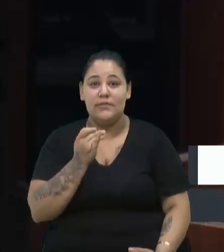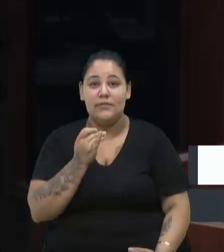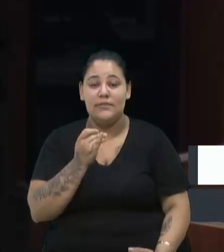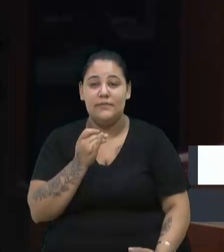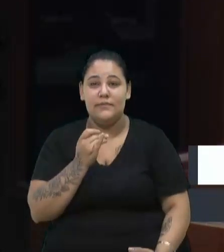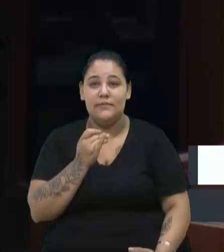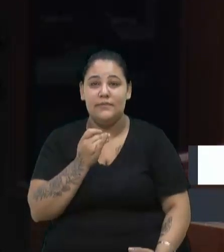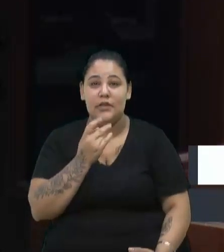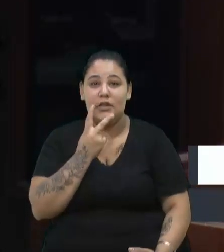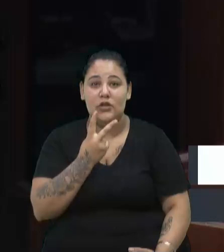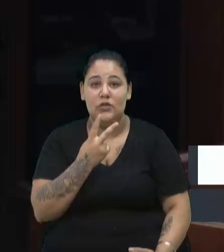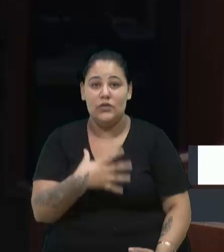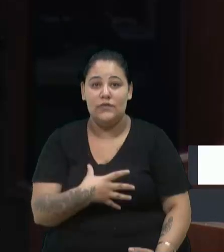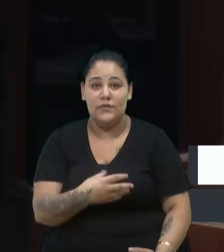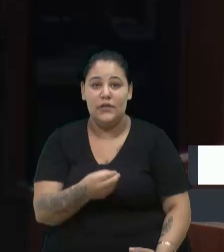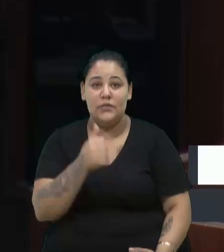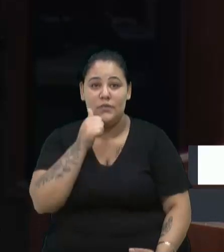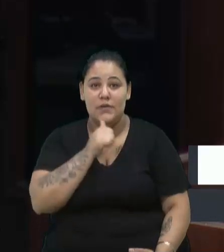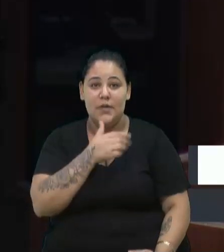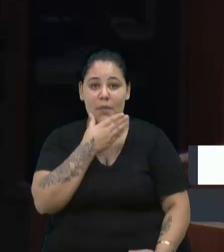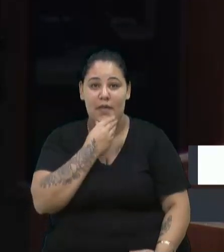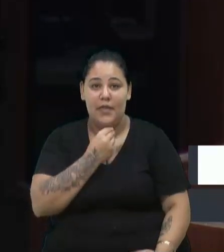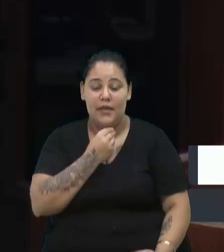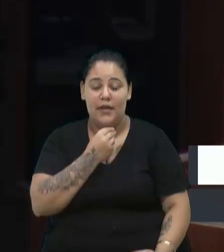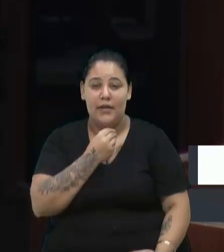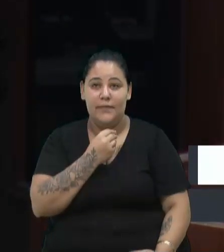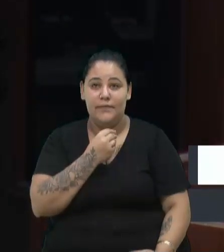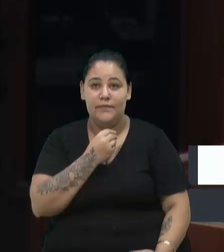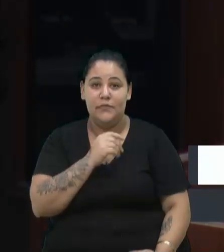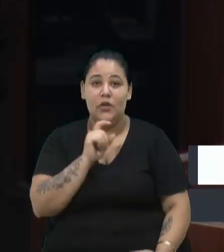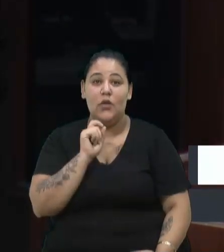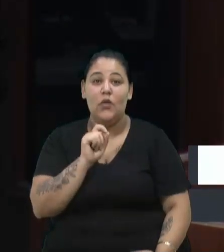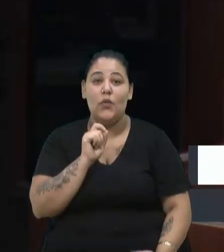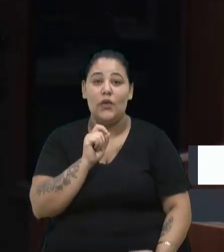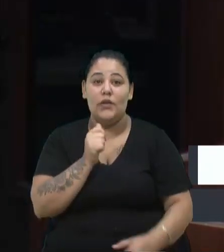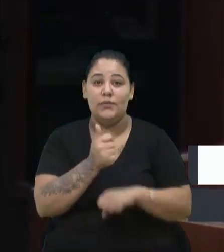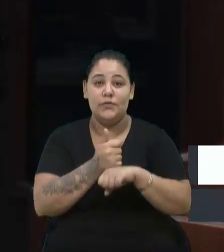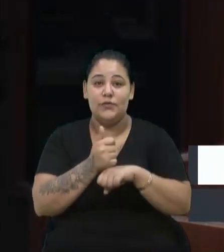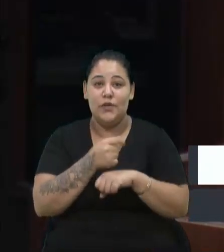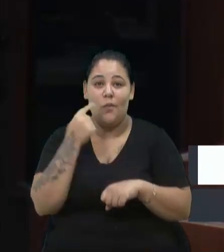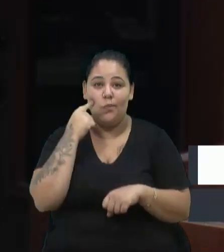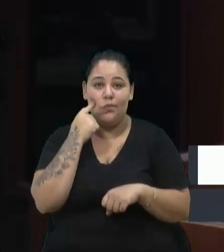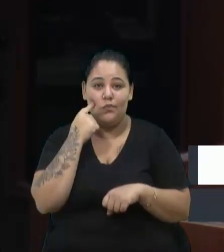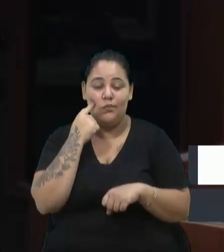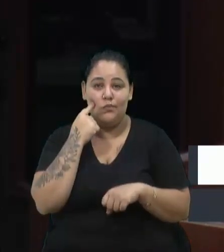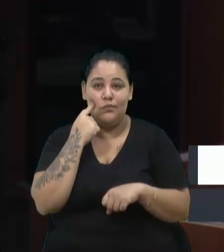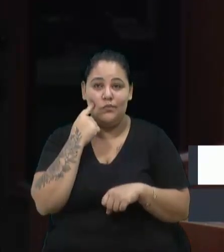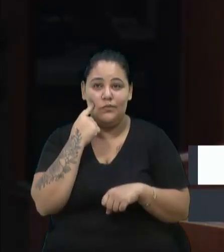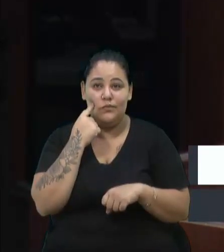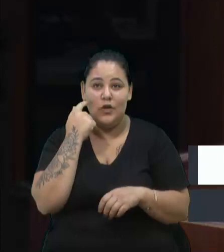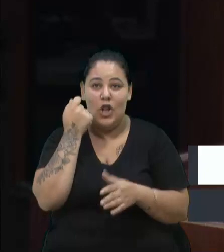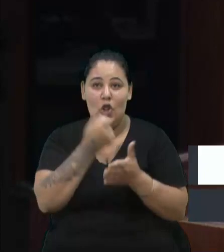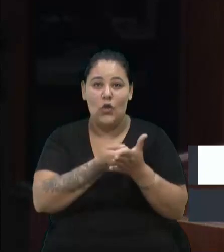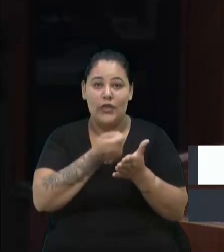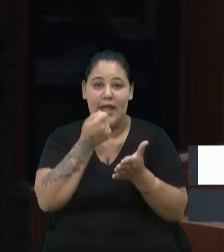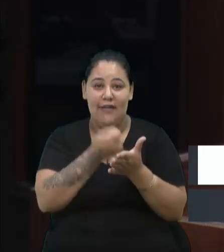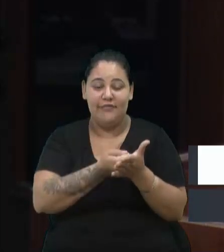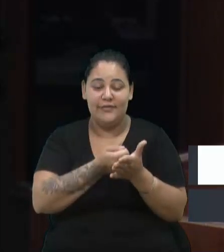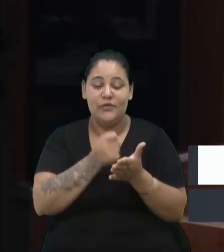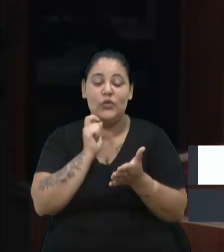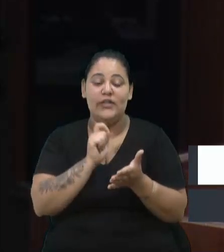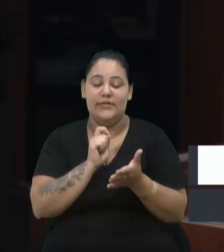E 2 filhos, um casal. E o que esse borracheiro lutava, vereador Estelo, o que ele